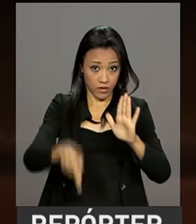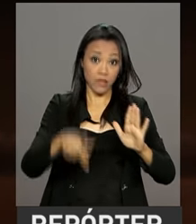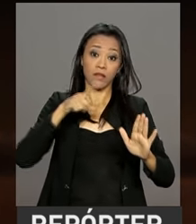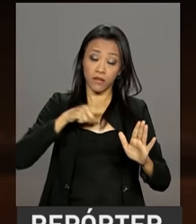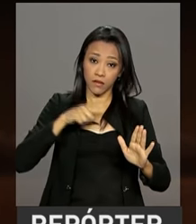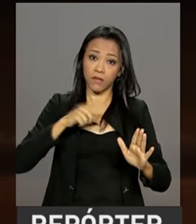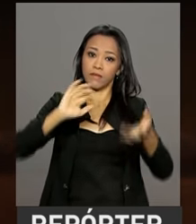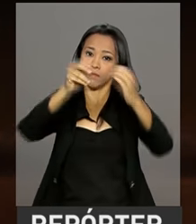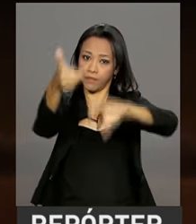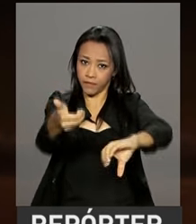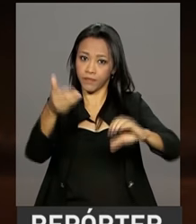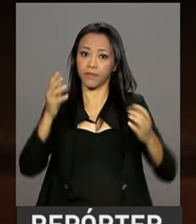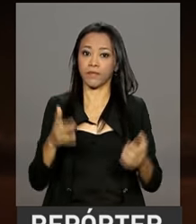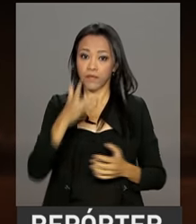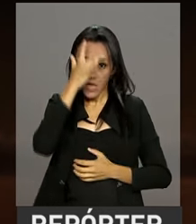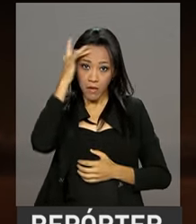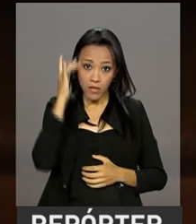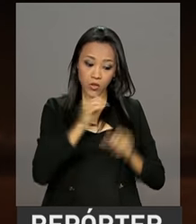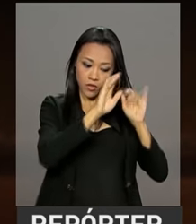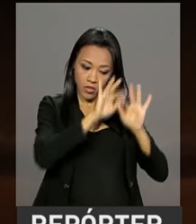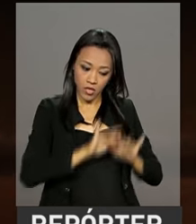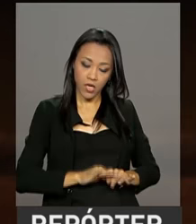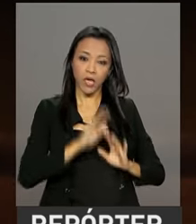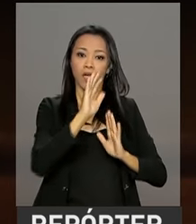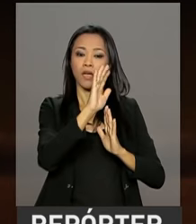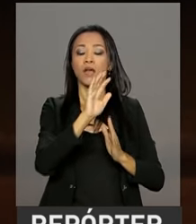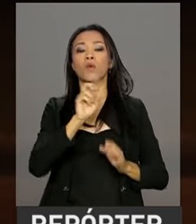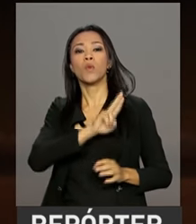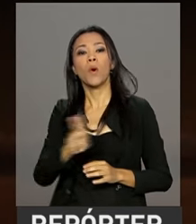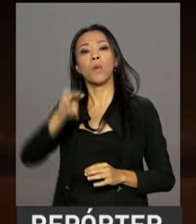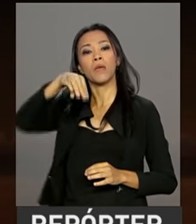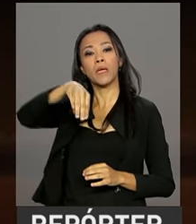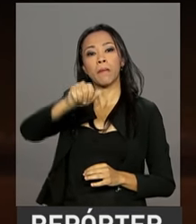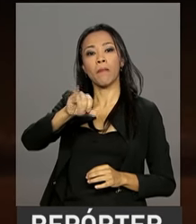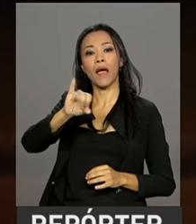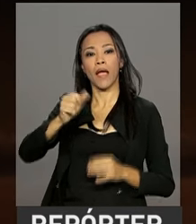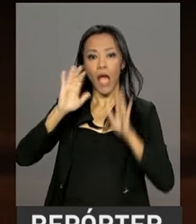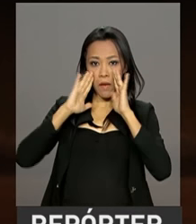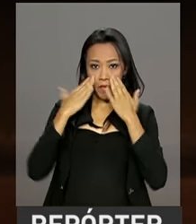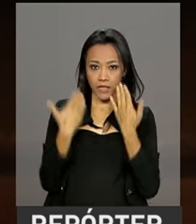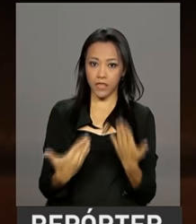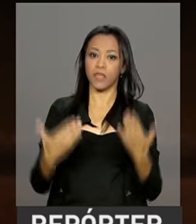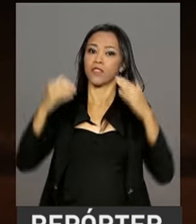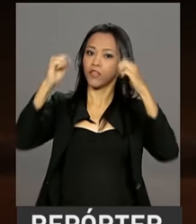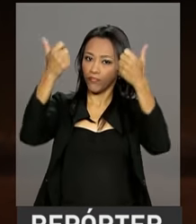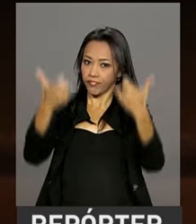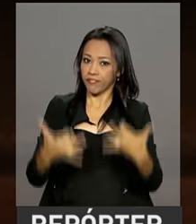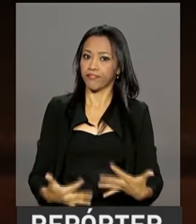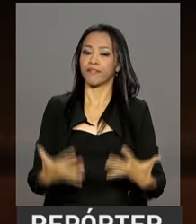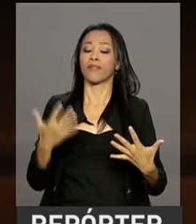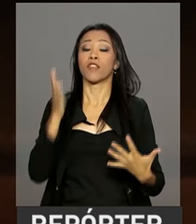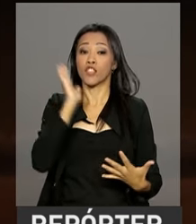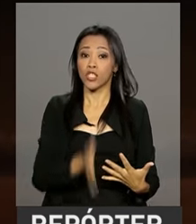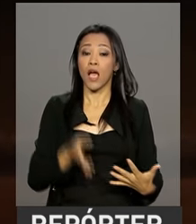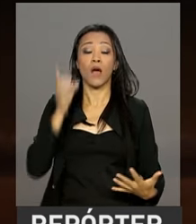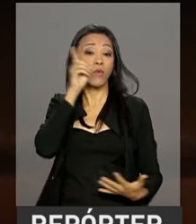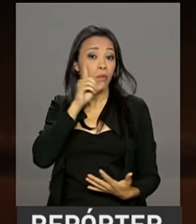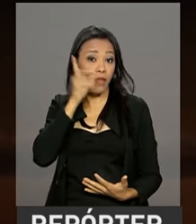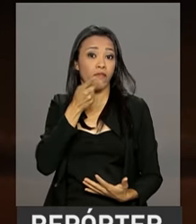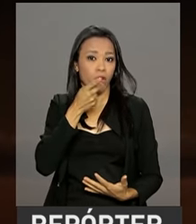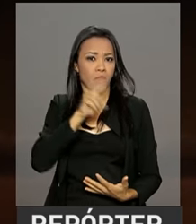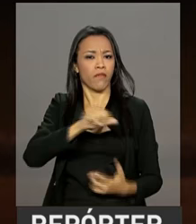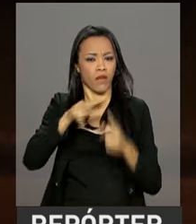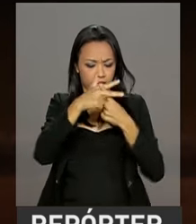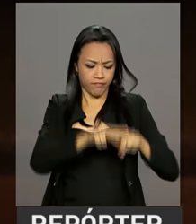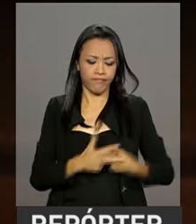a previsão é que o relator arthur maia apresente seu parecer nesta terça feira o deputado já anunciou que fará mudanças